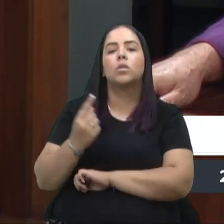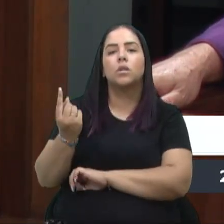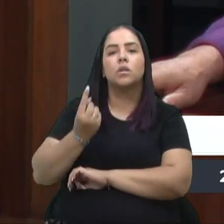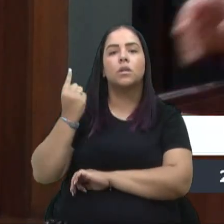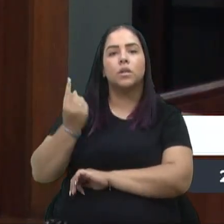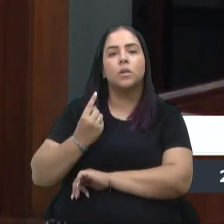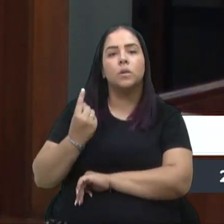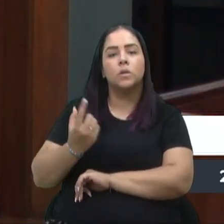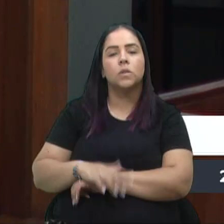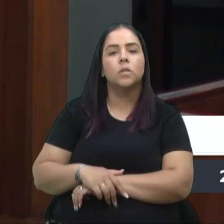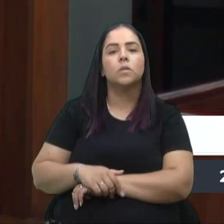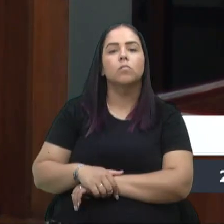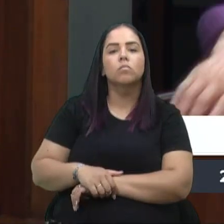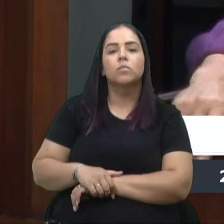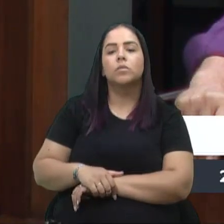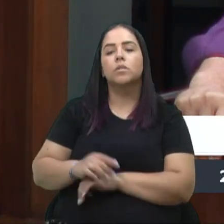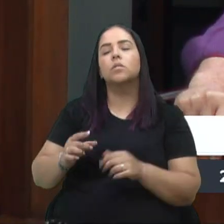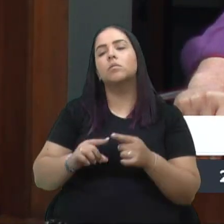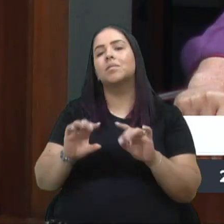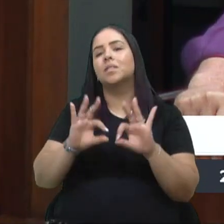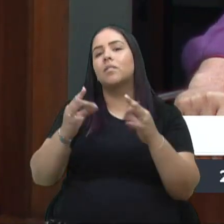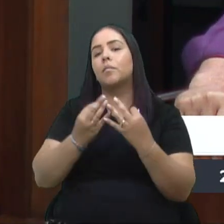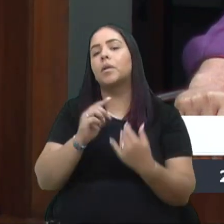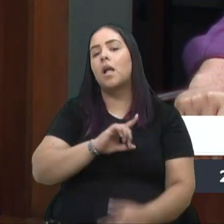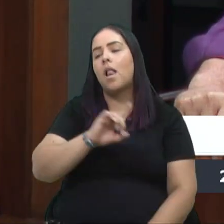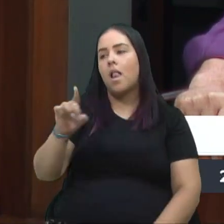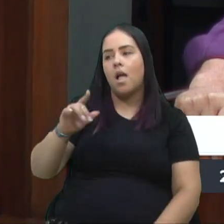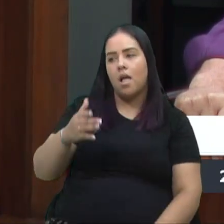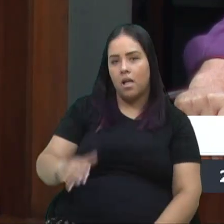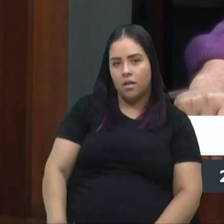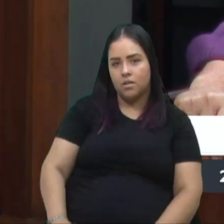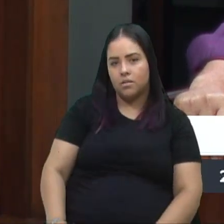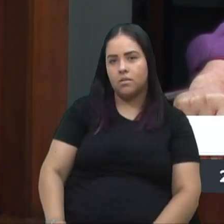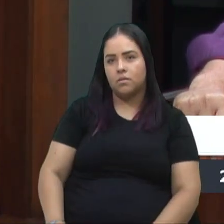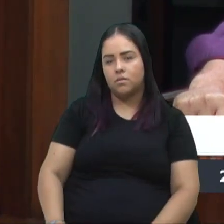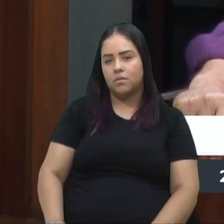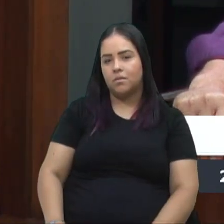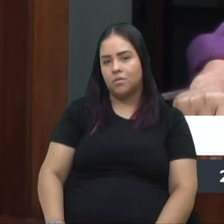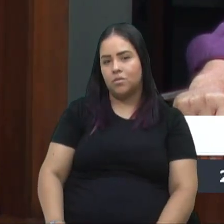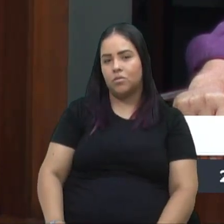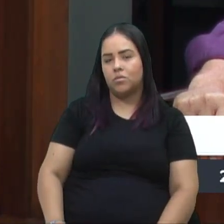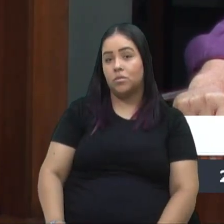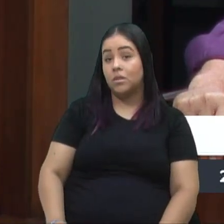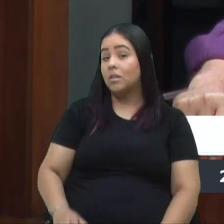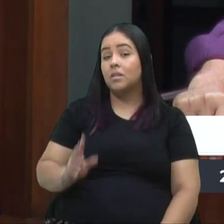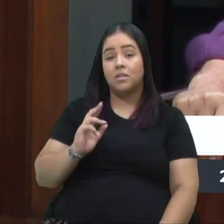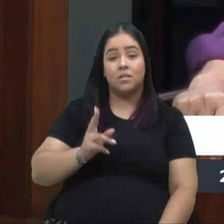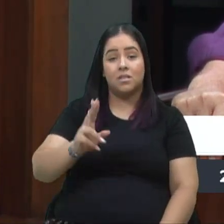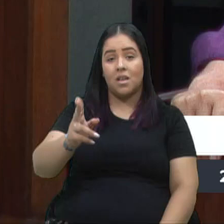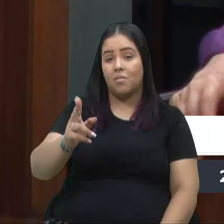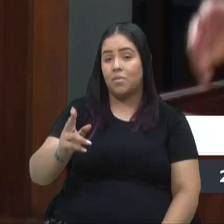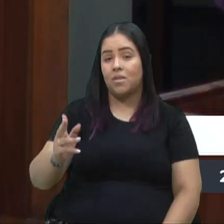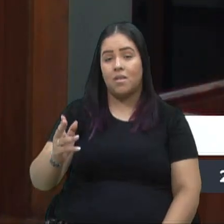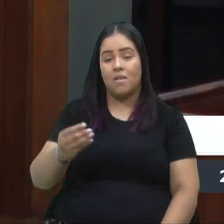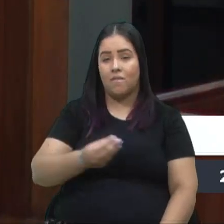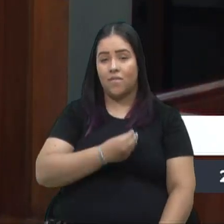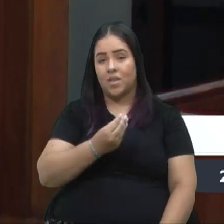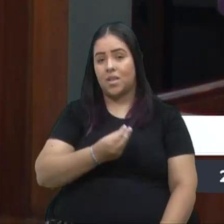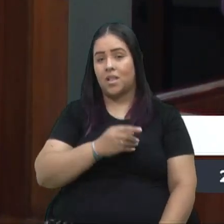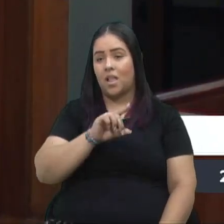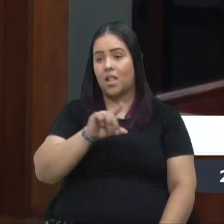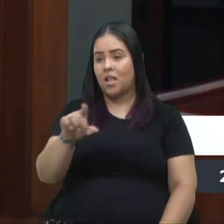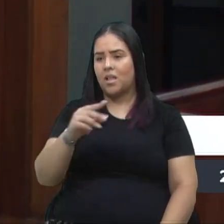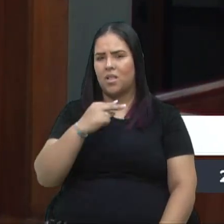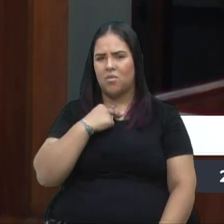nas cabra Mas aquela família lá no fundo do milho e a vida toda morou lá e não pode ser atendido